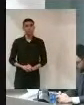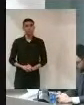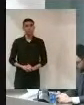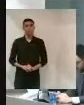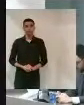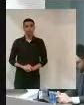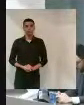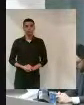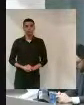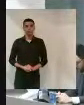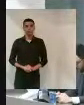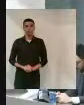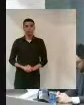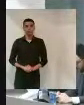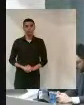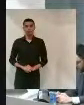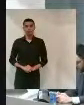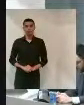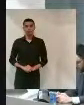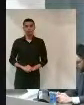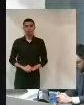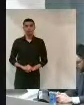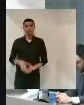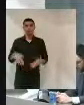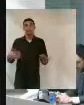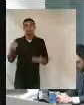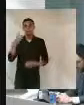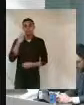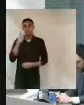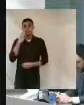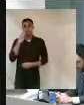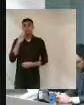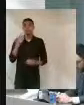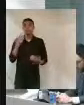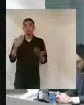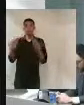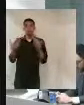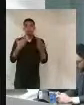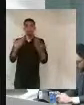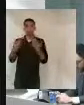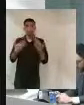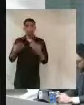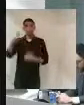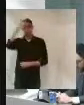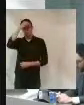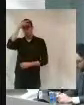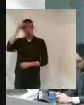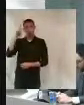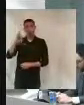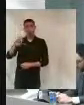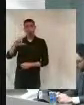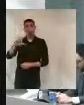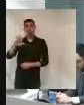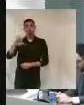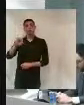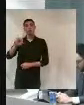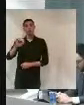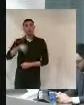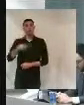Bom, então, em cooperação com a Prefeitura de Toledo, nós fizemos algumas aplicações